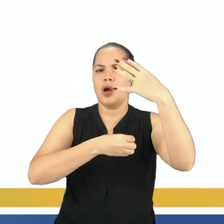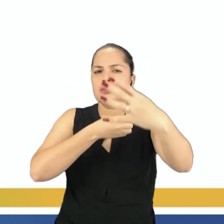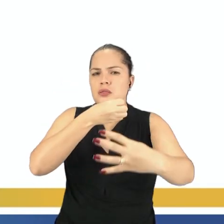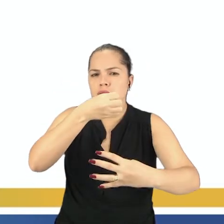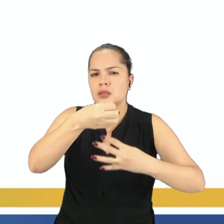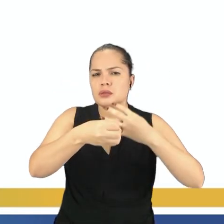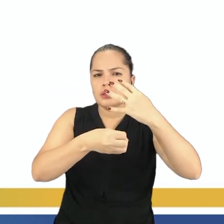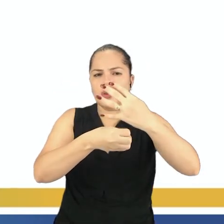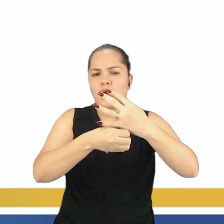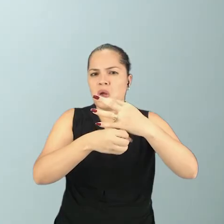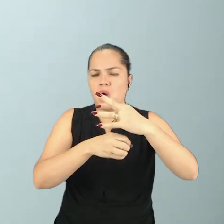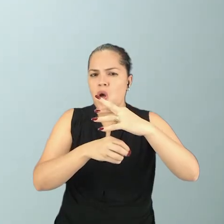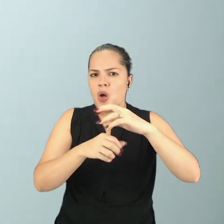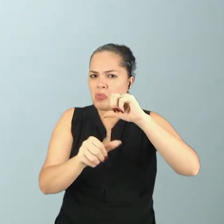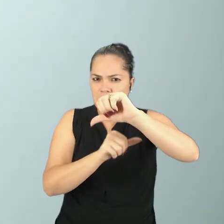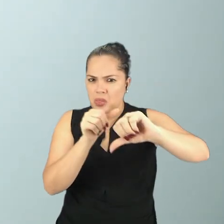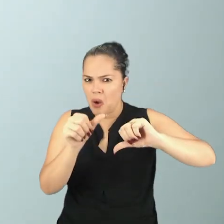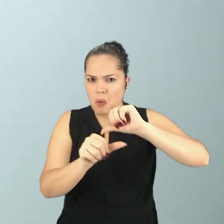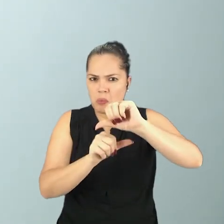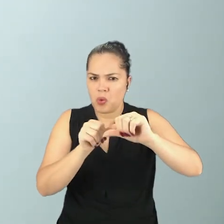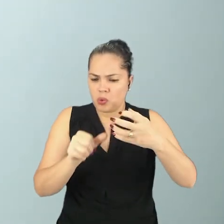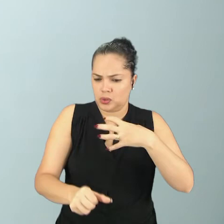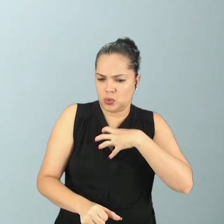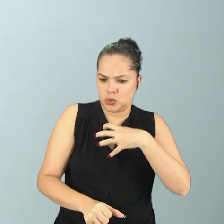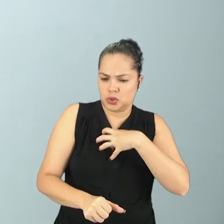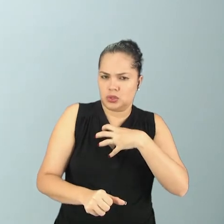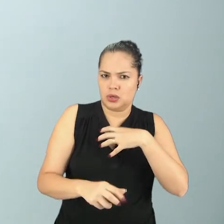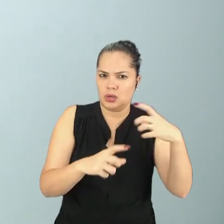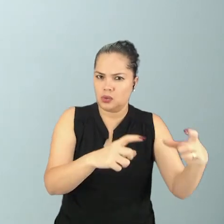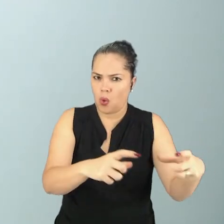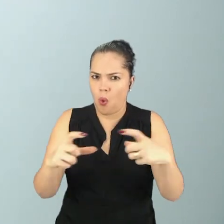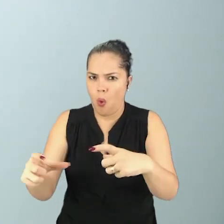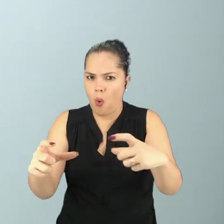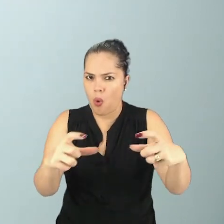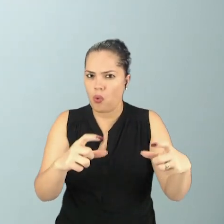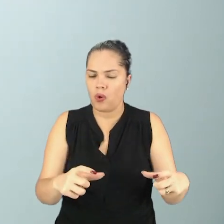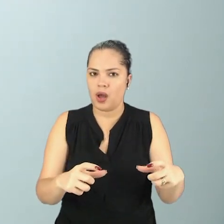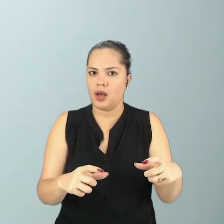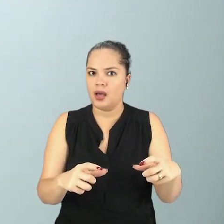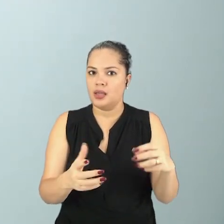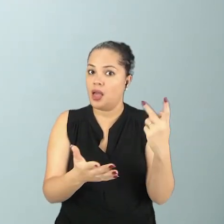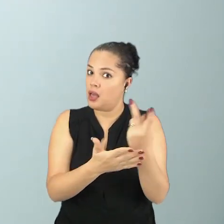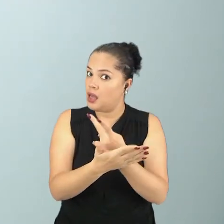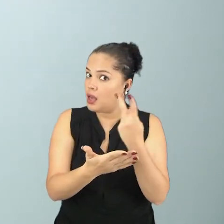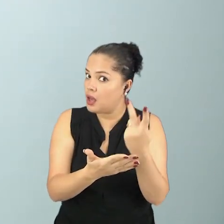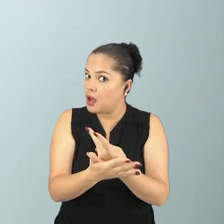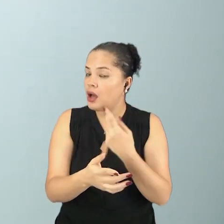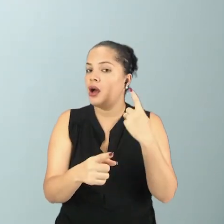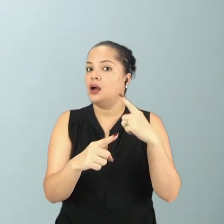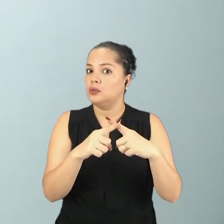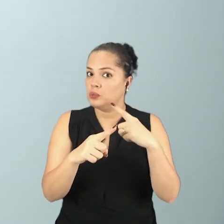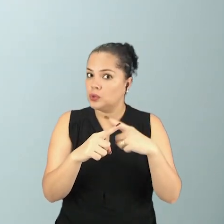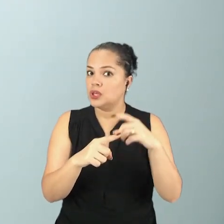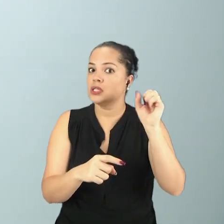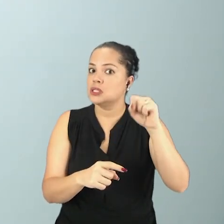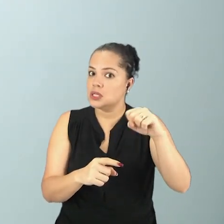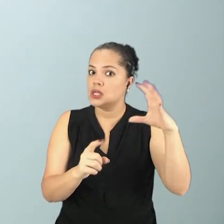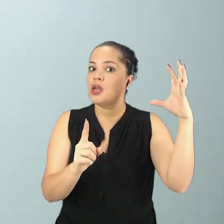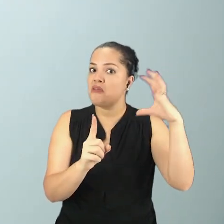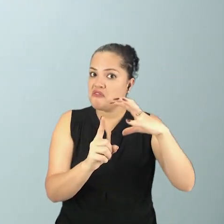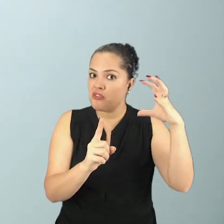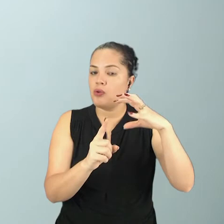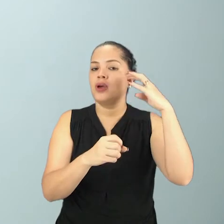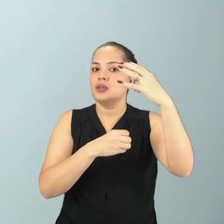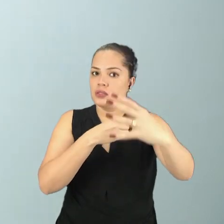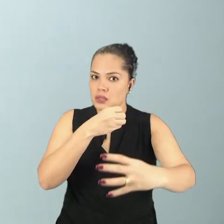errado? Porque eu falei para vocês, né? A nossa sociedade ela é diretamente influenciada pela passagem das estações do ano. Então é claro